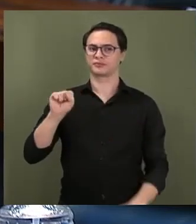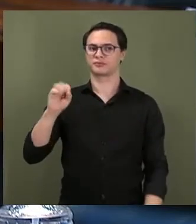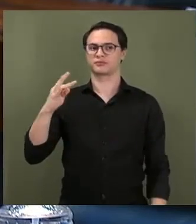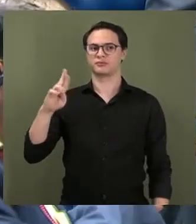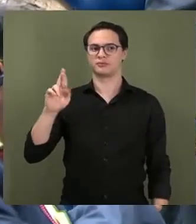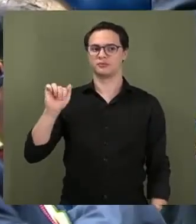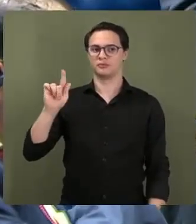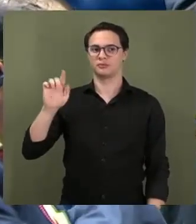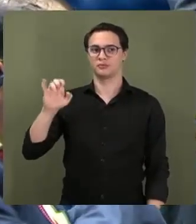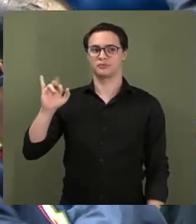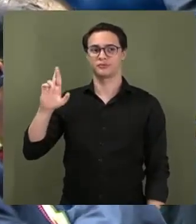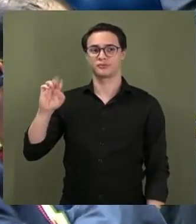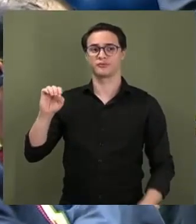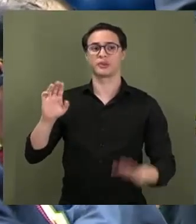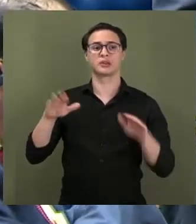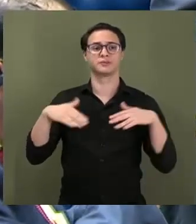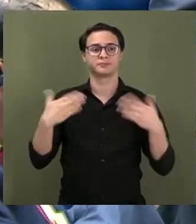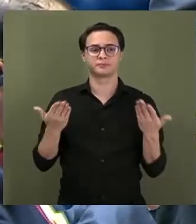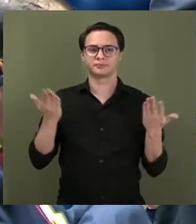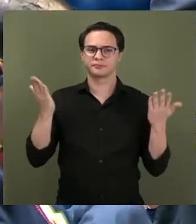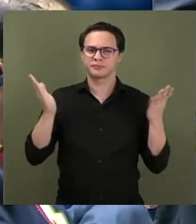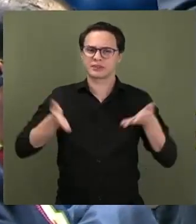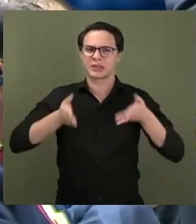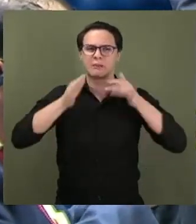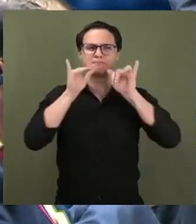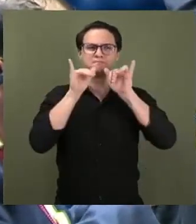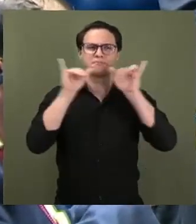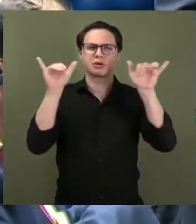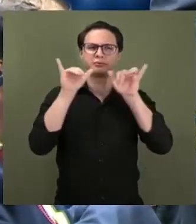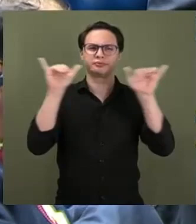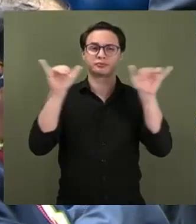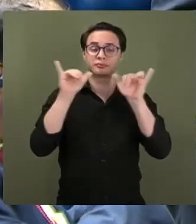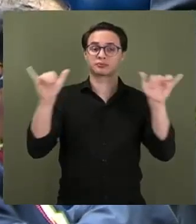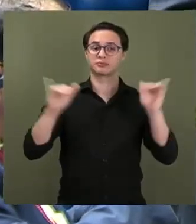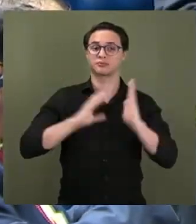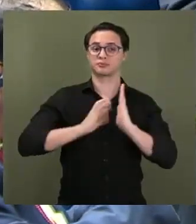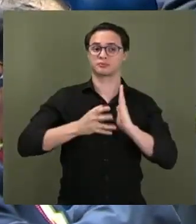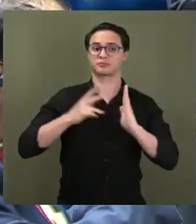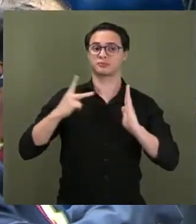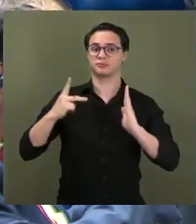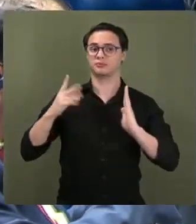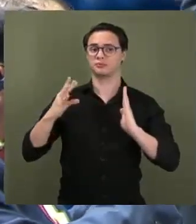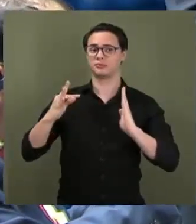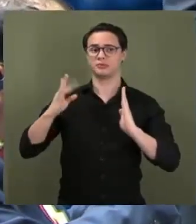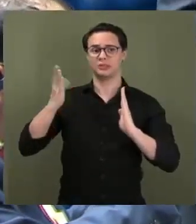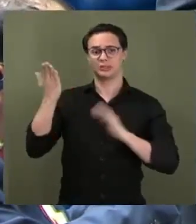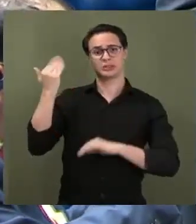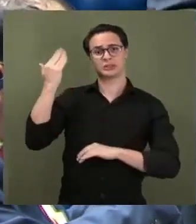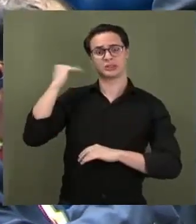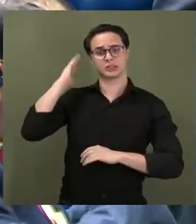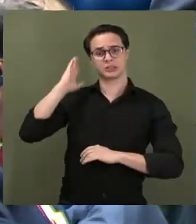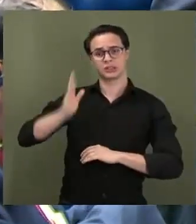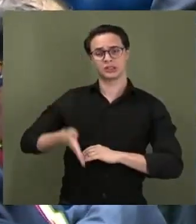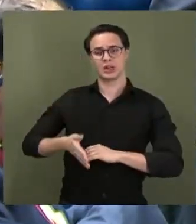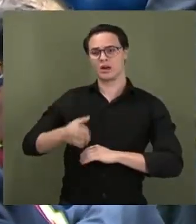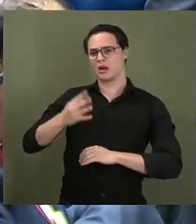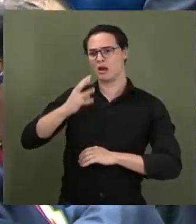esse fato, está fartamente noticiado que o Partido dos Trabalhadores já teve acusações a respeito desse tema, não o